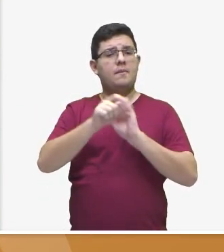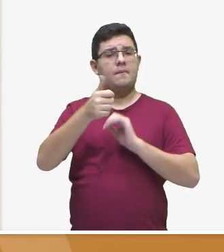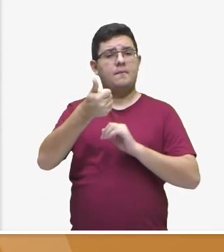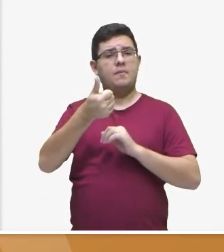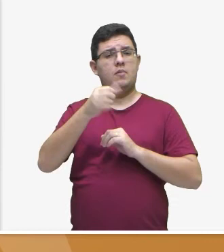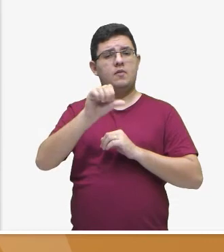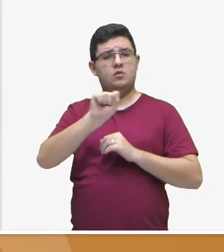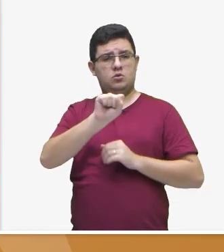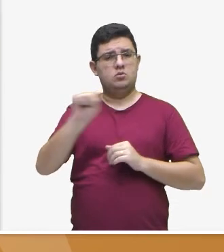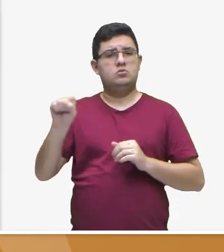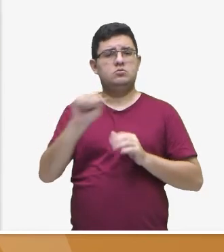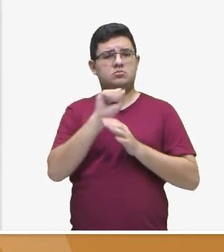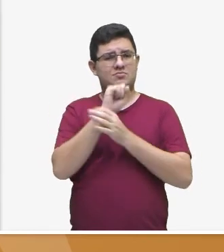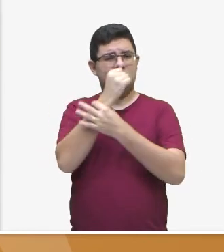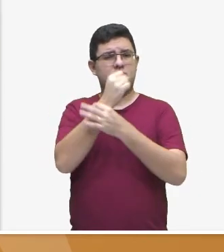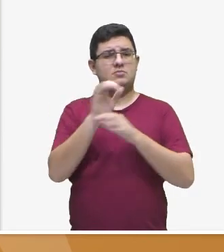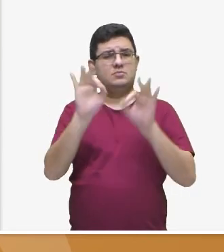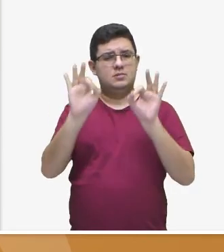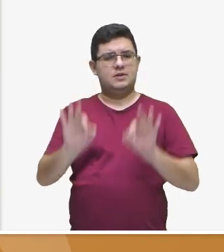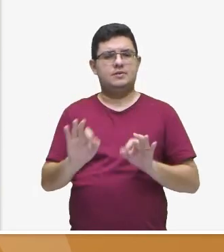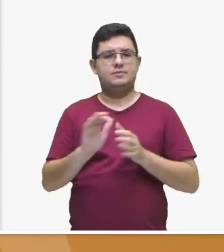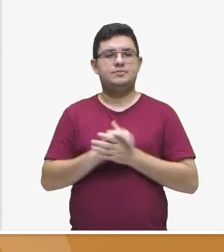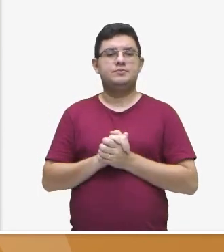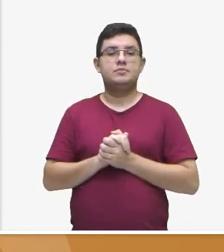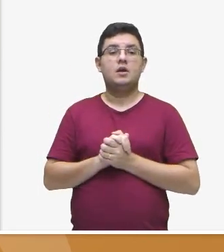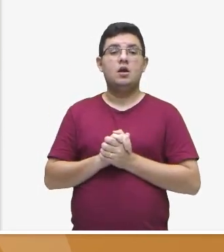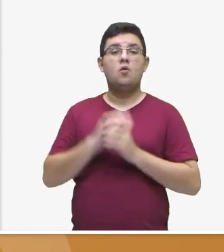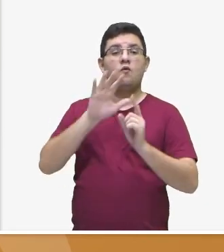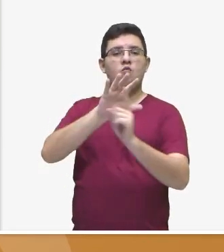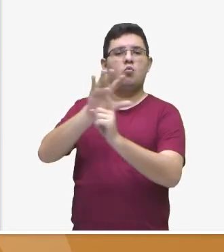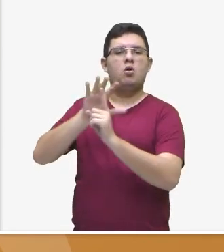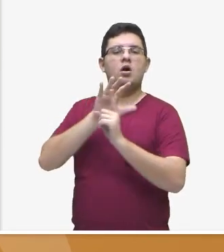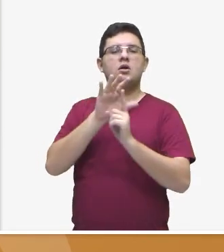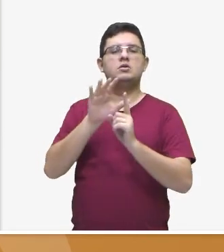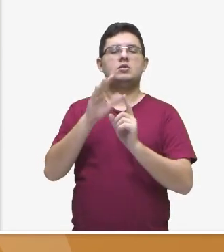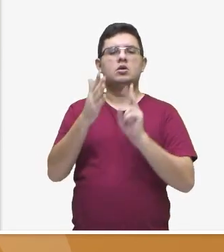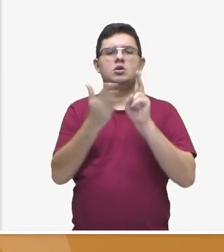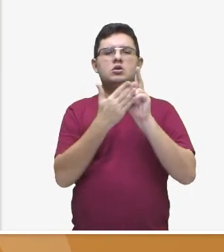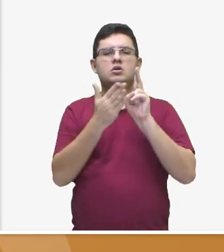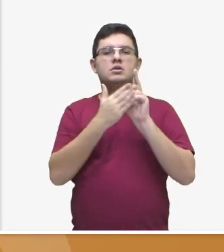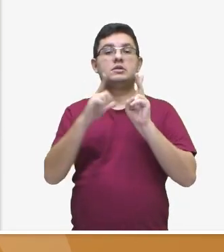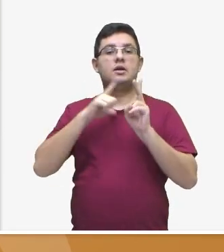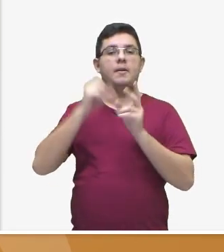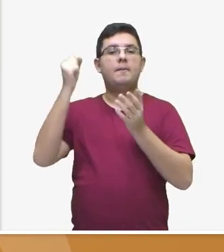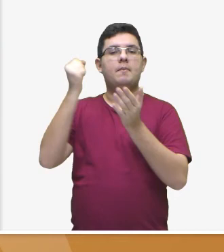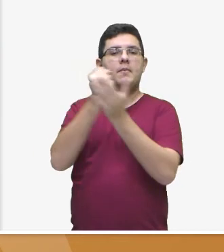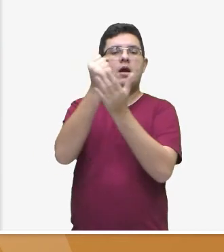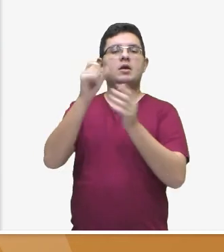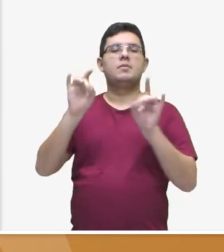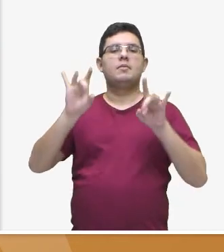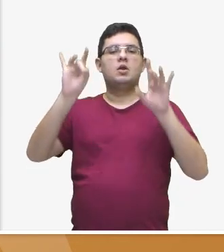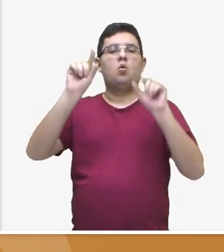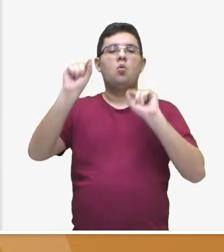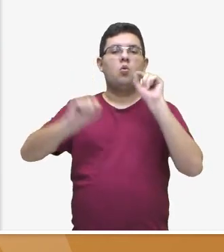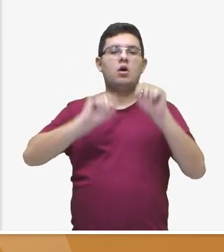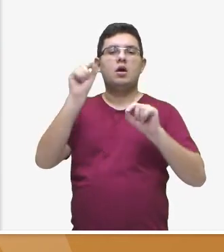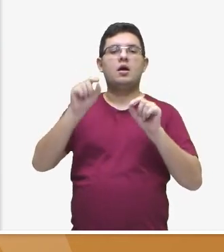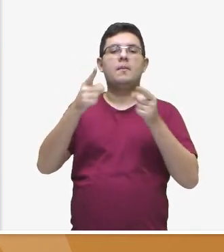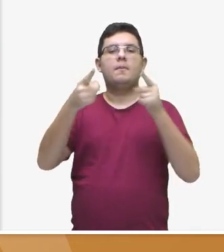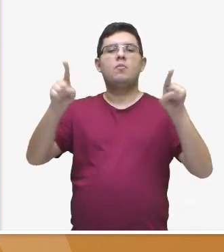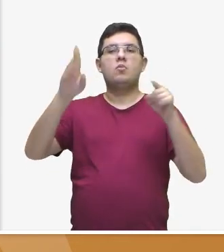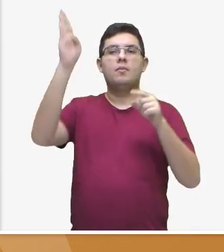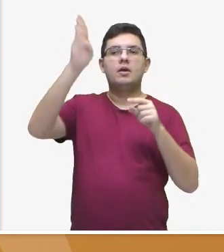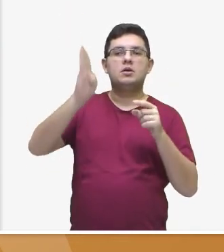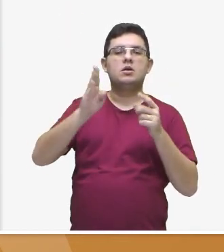As influências indígenas deixaram sua marca, em especial na música brasileira, na culinária,